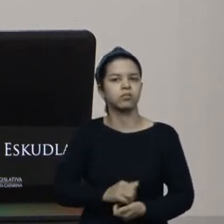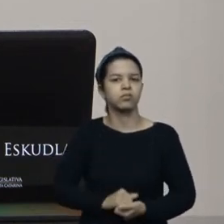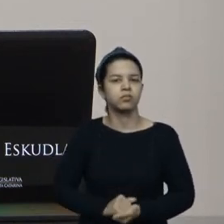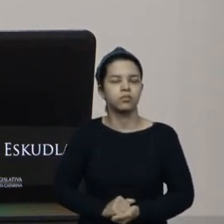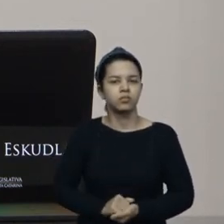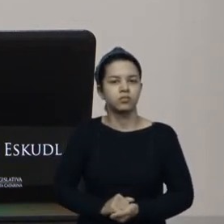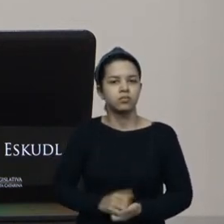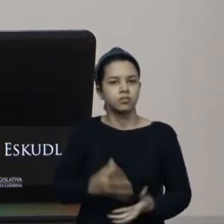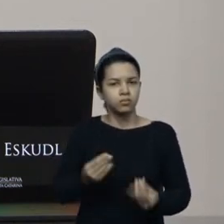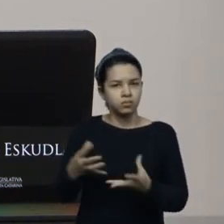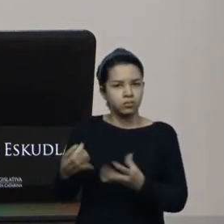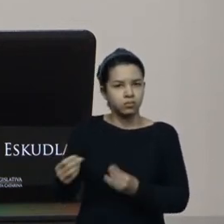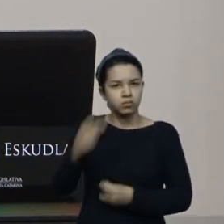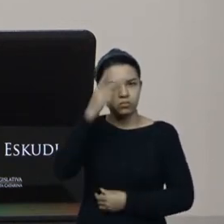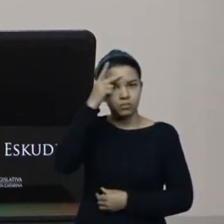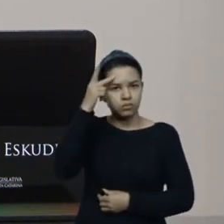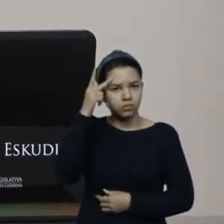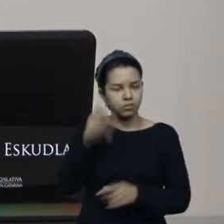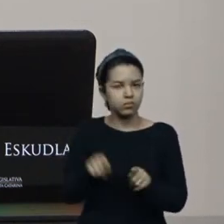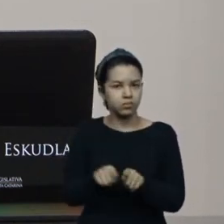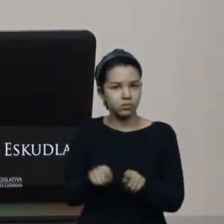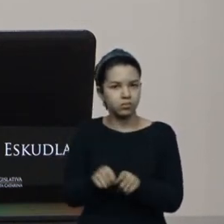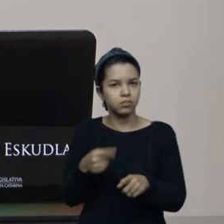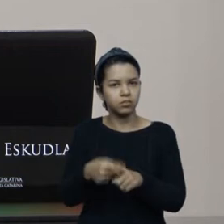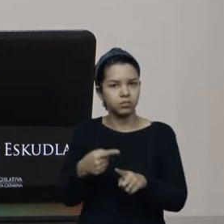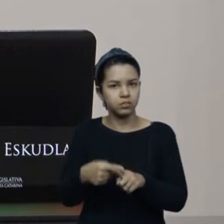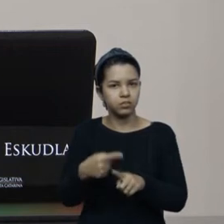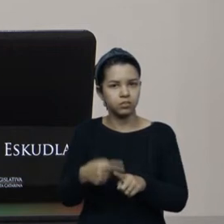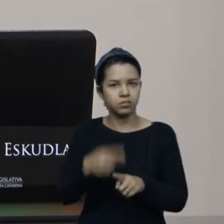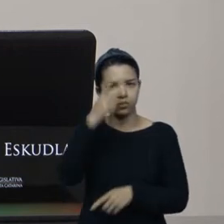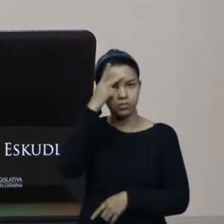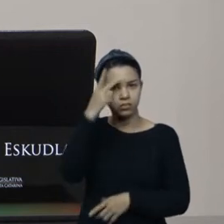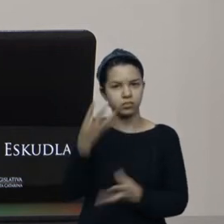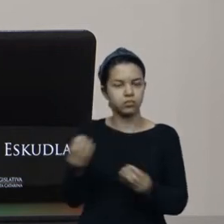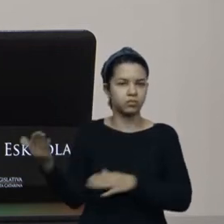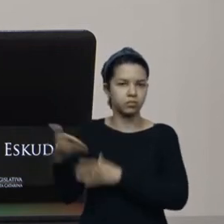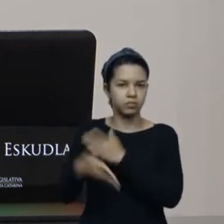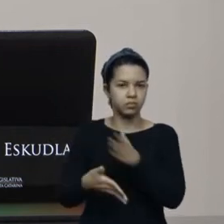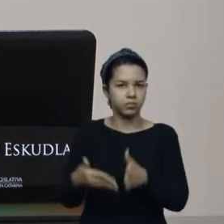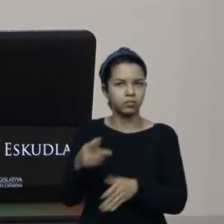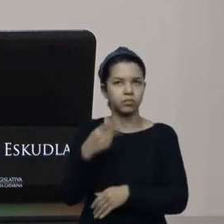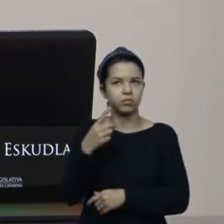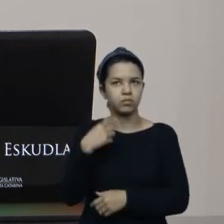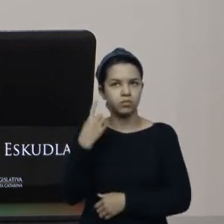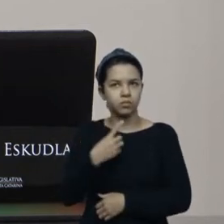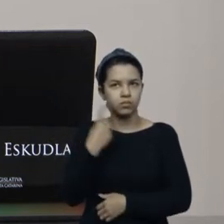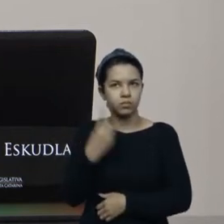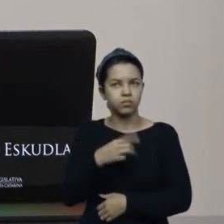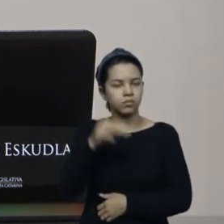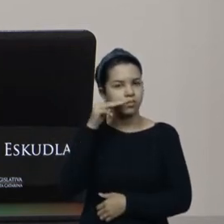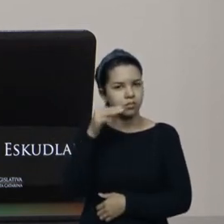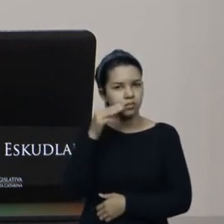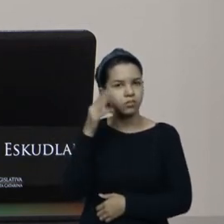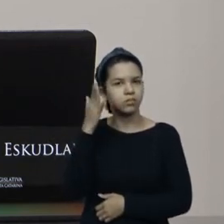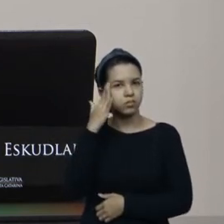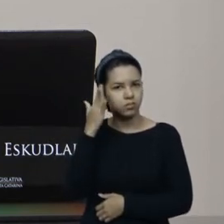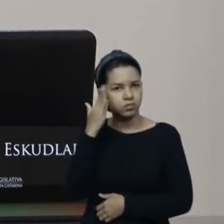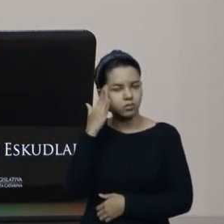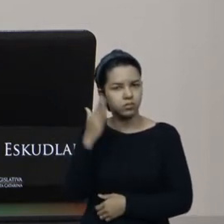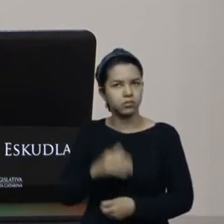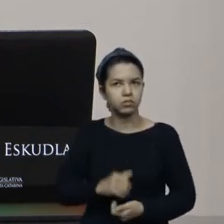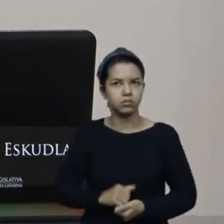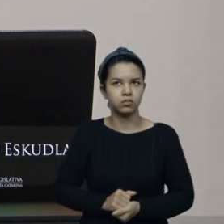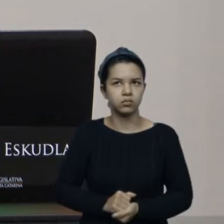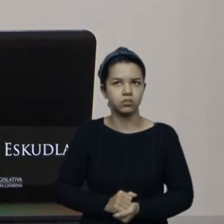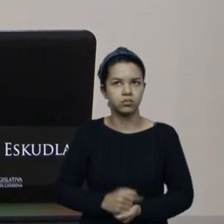os pacientes, porque vem muita gente procurar deputado, deputada Marlene sabe, né, o